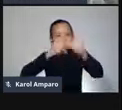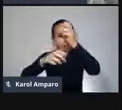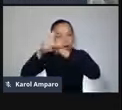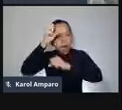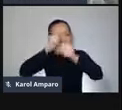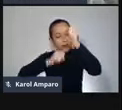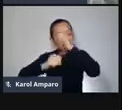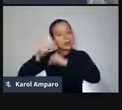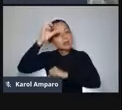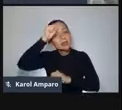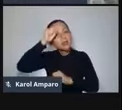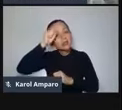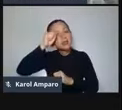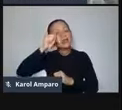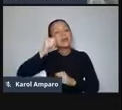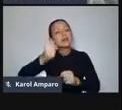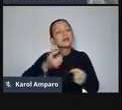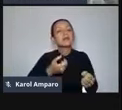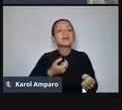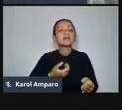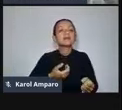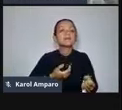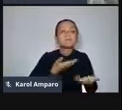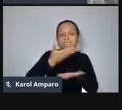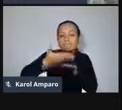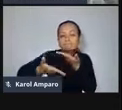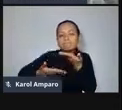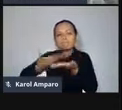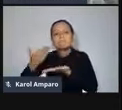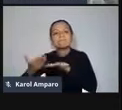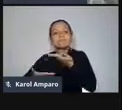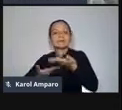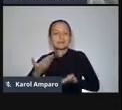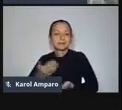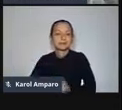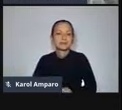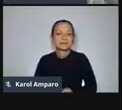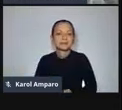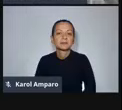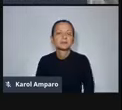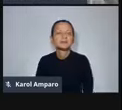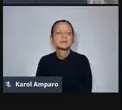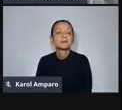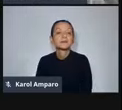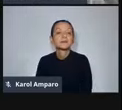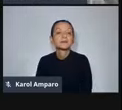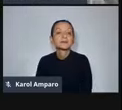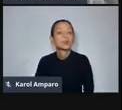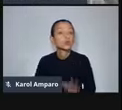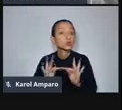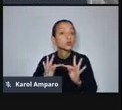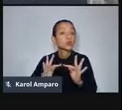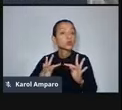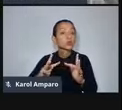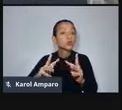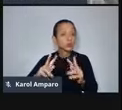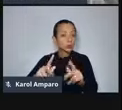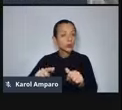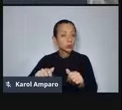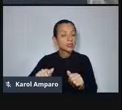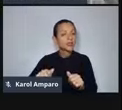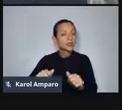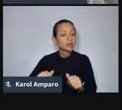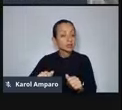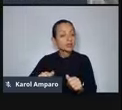direcionado para melhorar o meu saber. Isso que é muito interessante. E tudo isso está nas nossas mãos enquanto